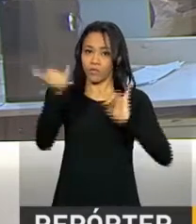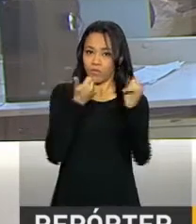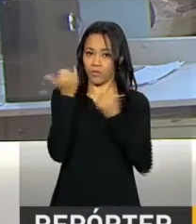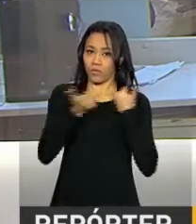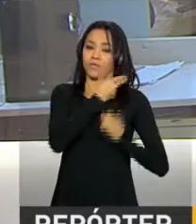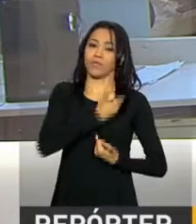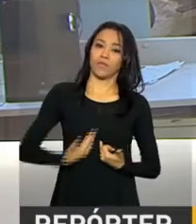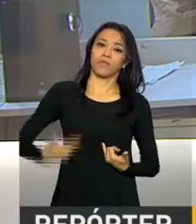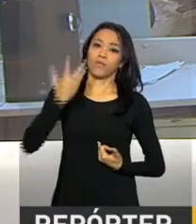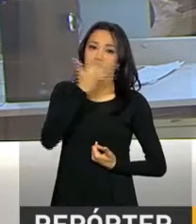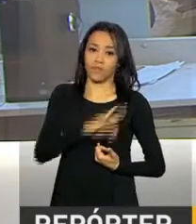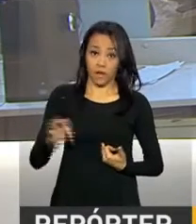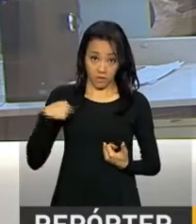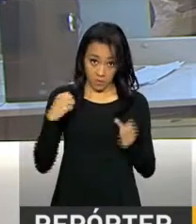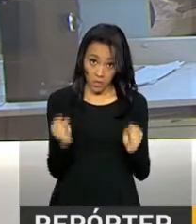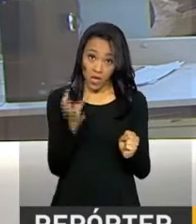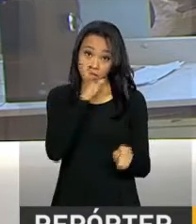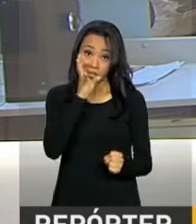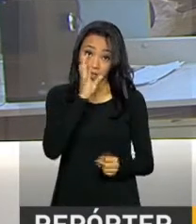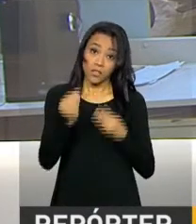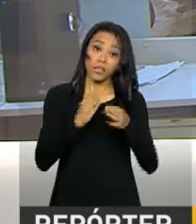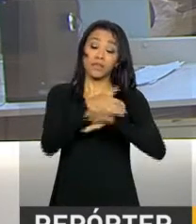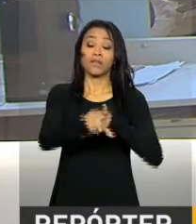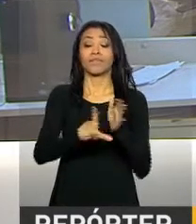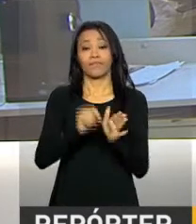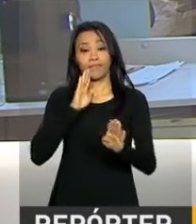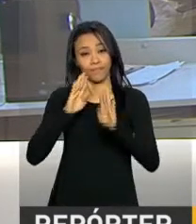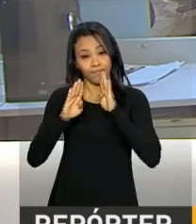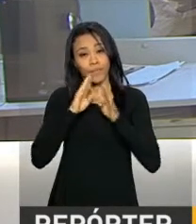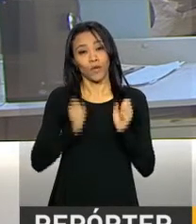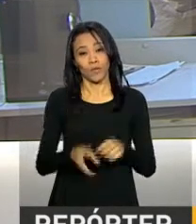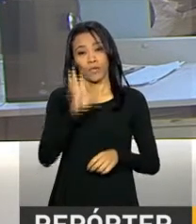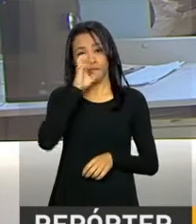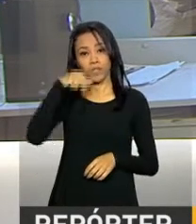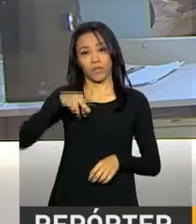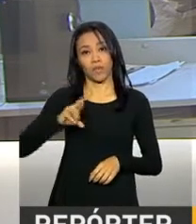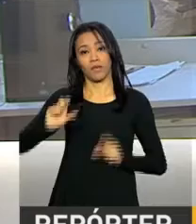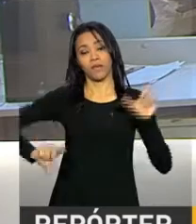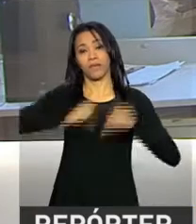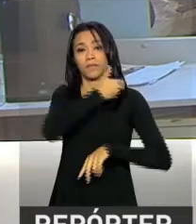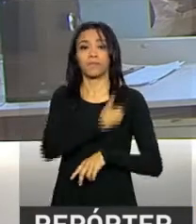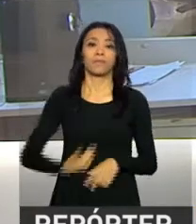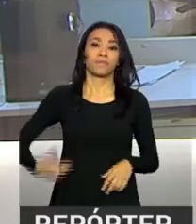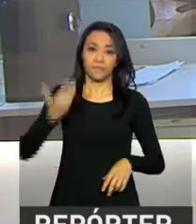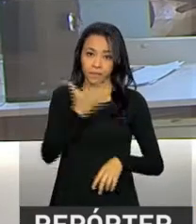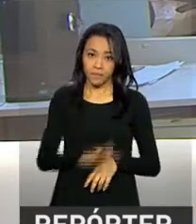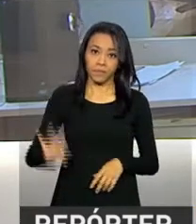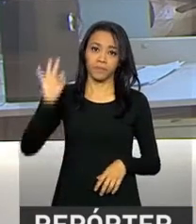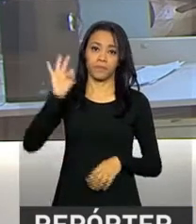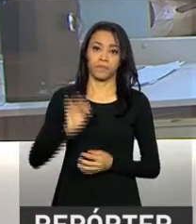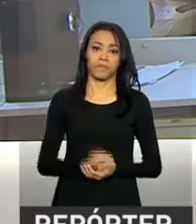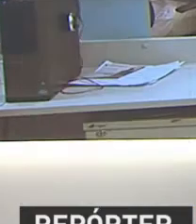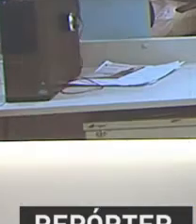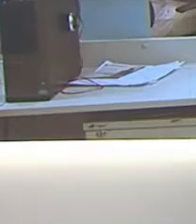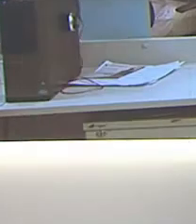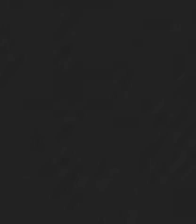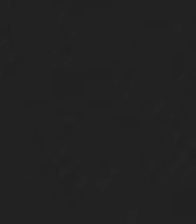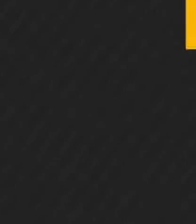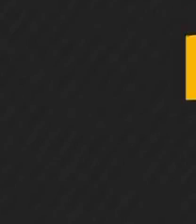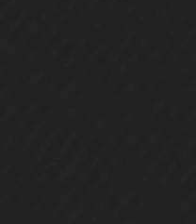federal. Acompanhe também as novidades em nossas redes sociais. Continue com a gente, NBR, a TV do governo federal.